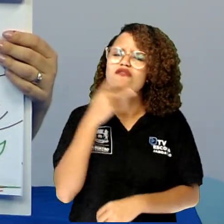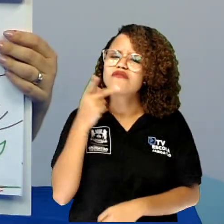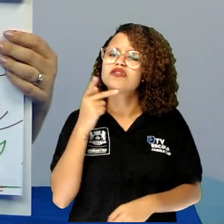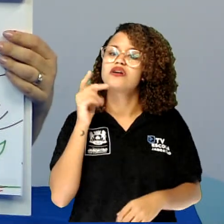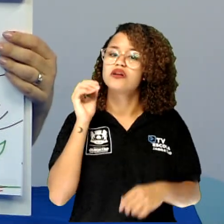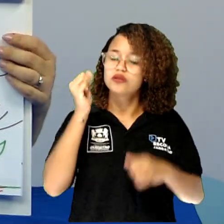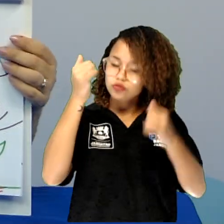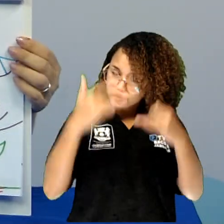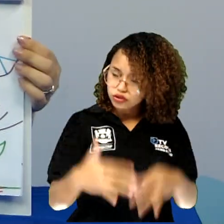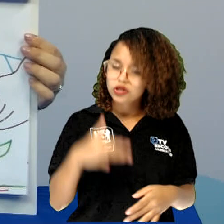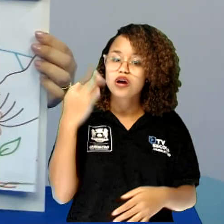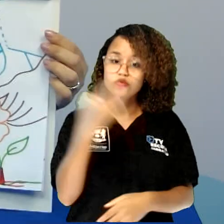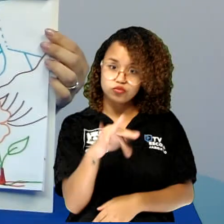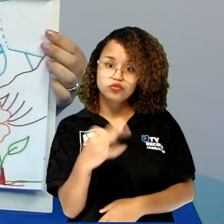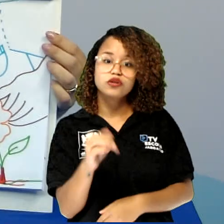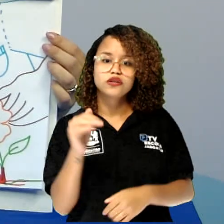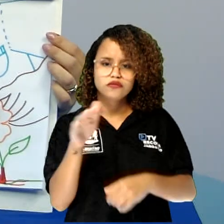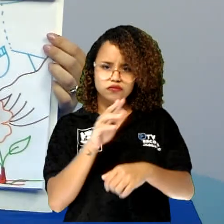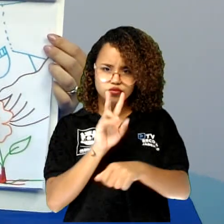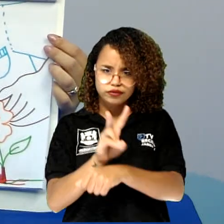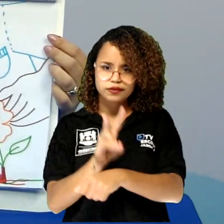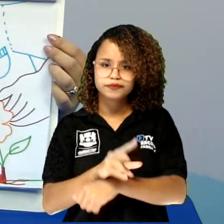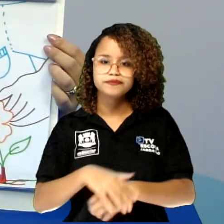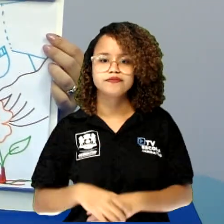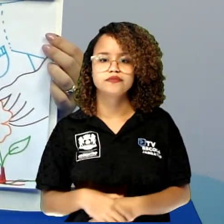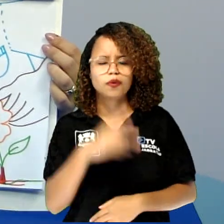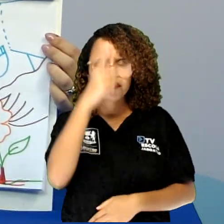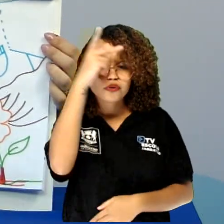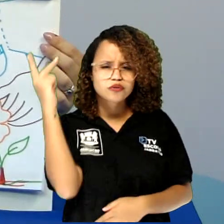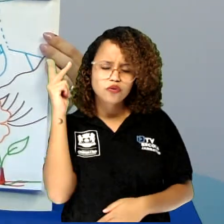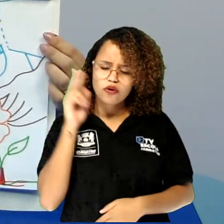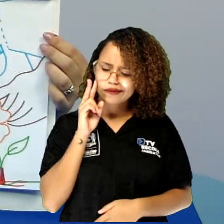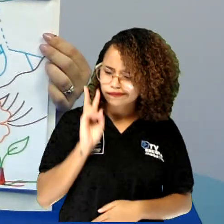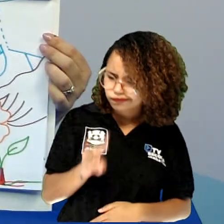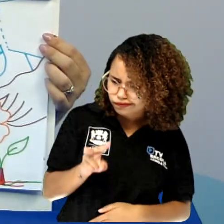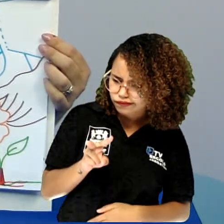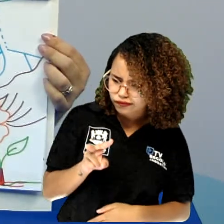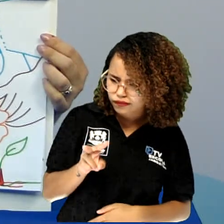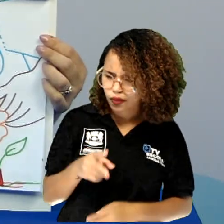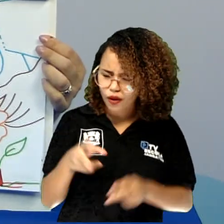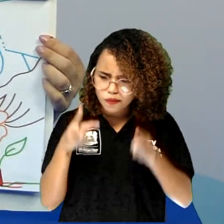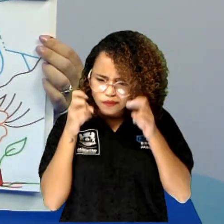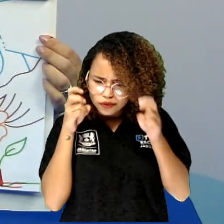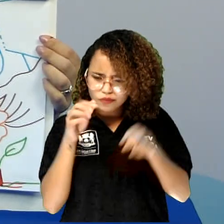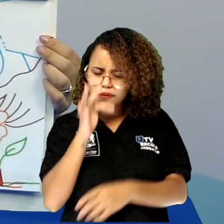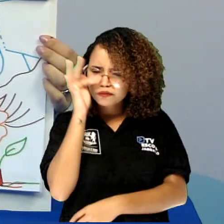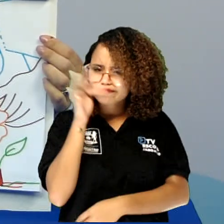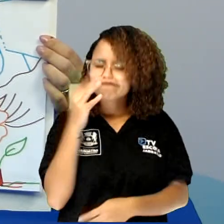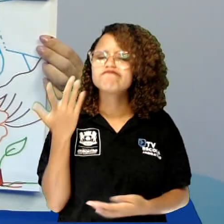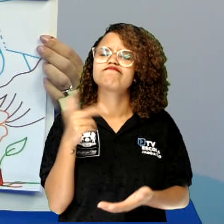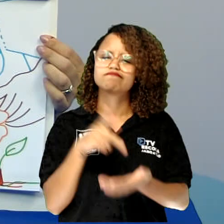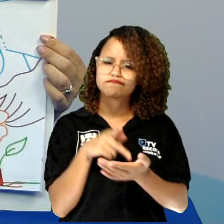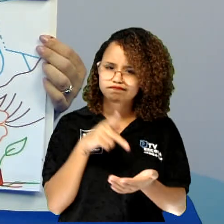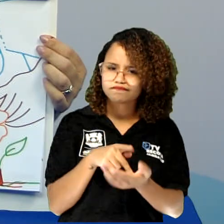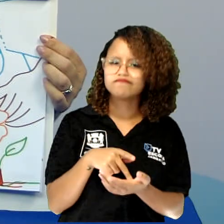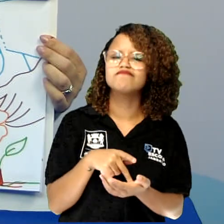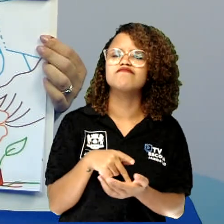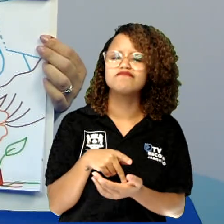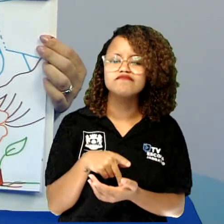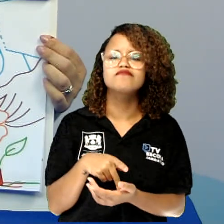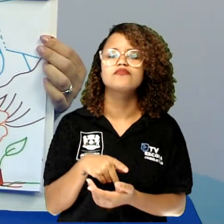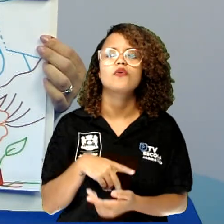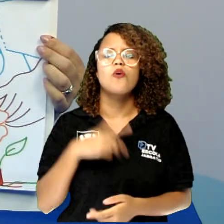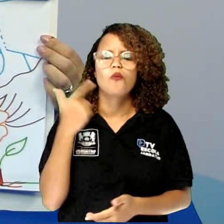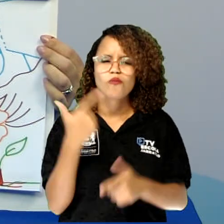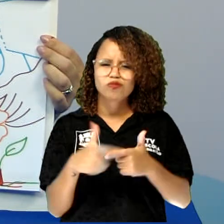é que está doendo, que ele vai cuidar de você. O jardineiro veio, olhou e percebeu que a florzinha realmente estava com um